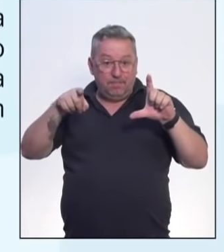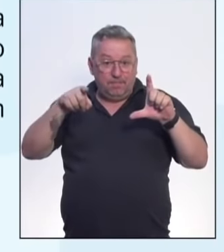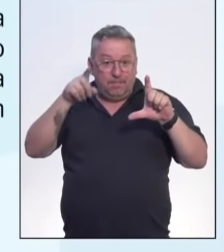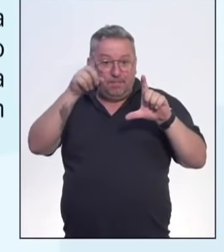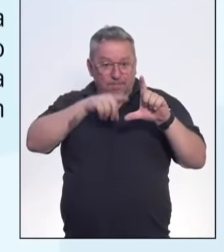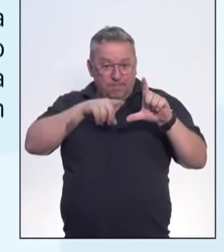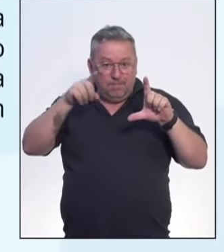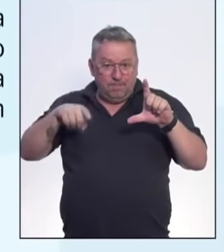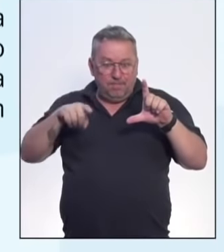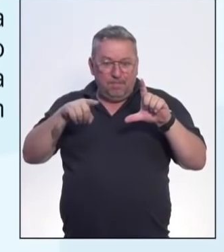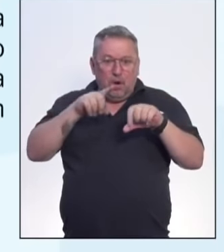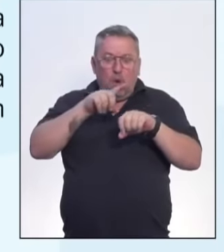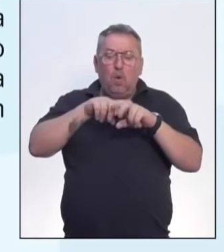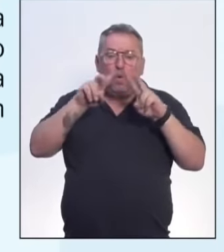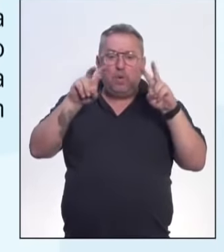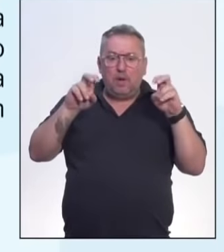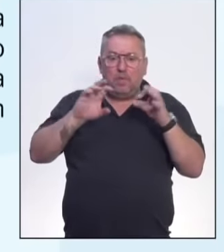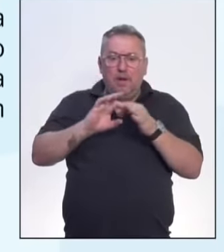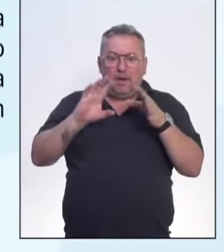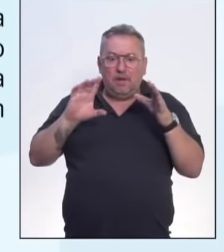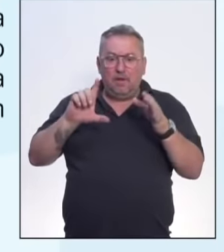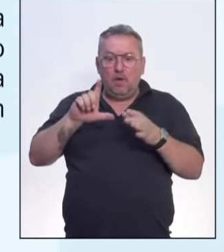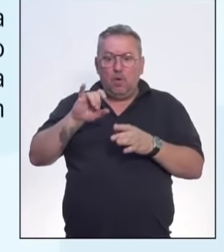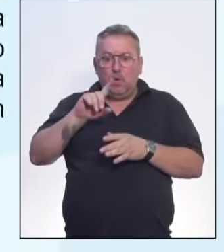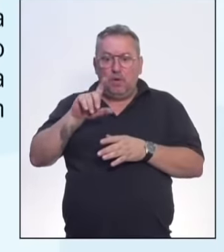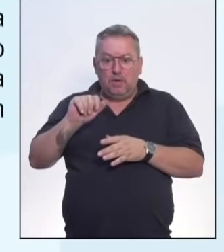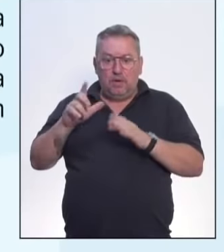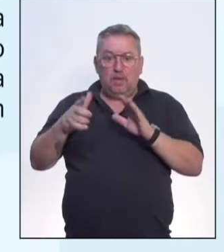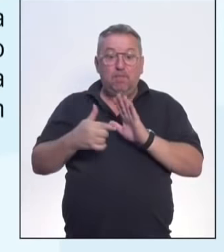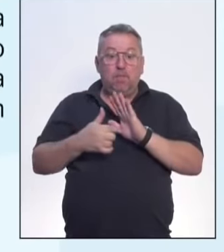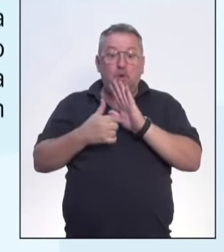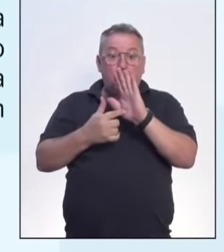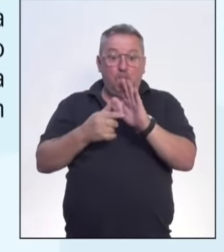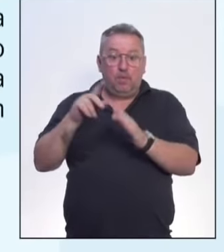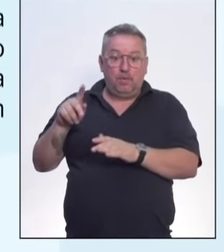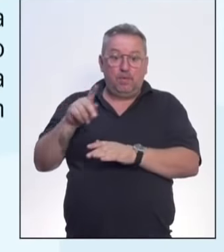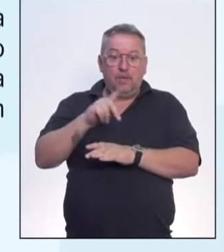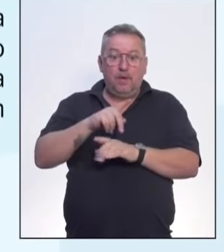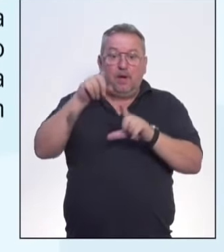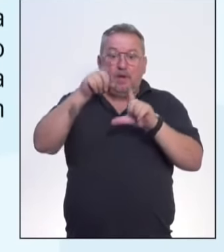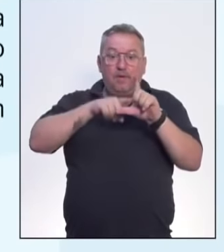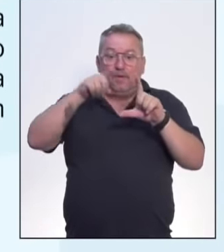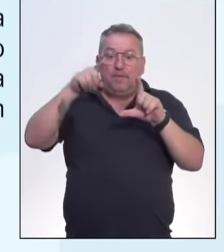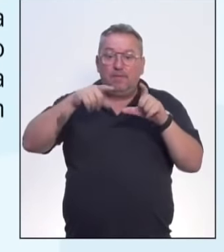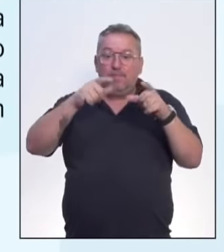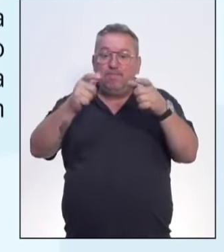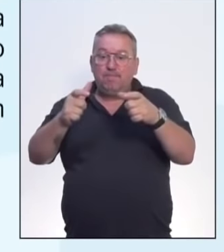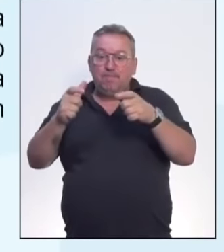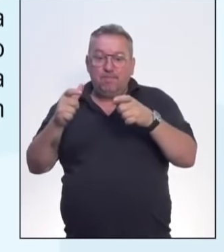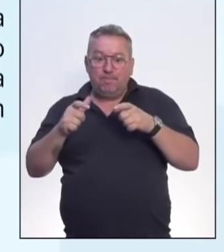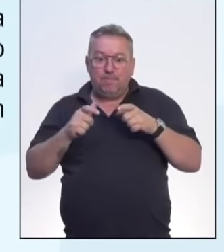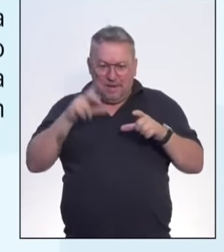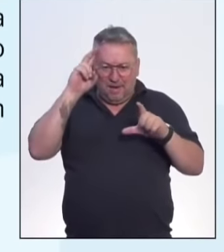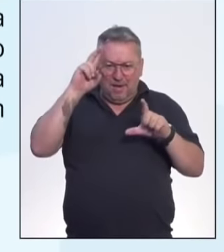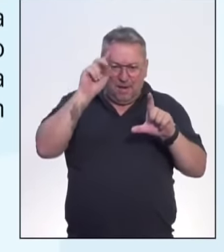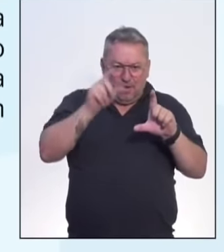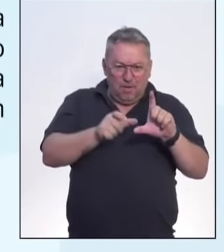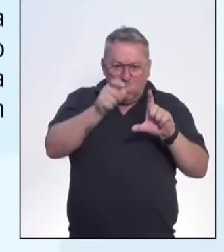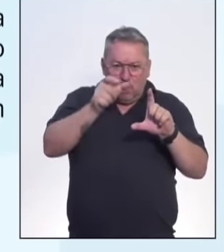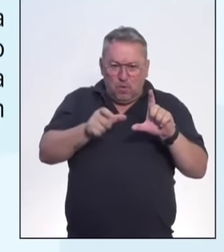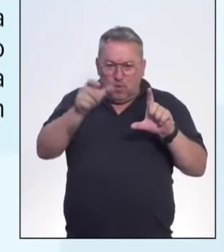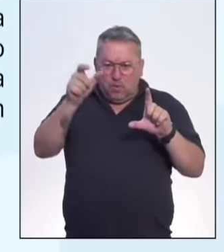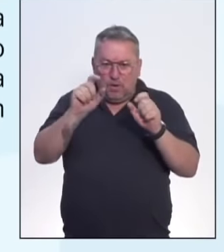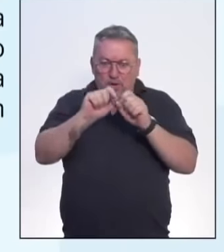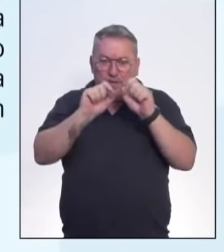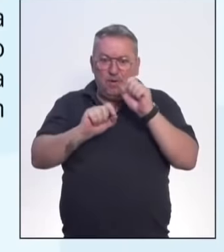Como o tema era livre, Luísa, aluna, apresentou para sua professora um gráfico de setores que registrava